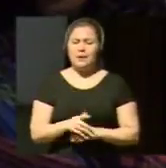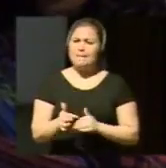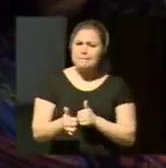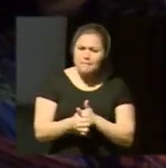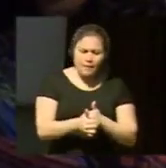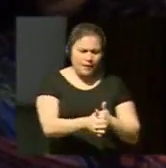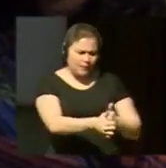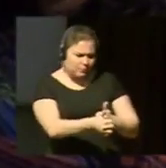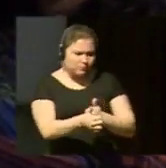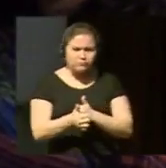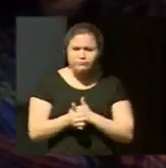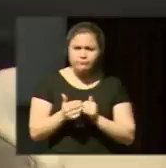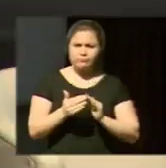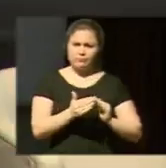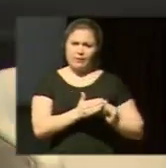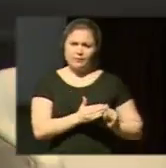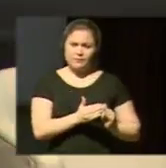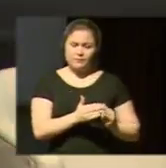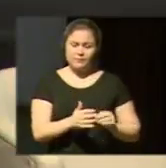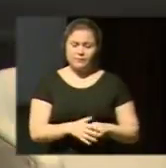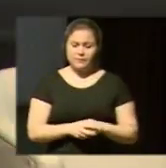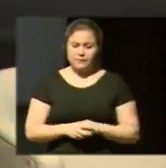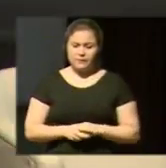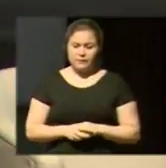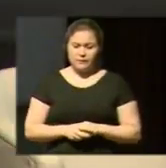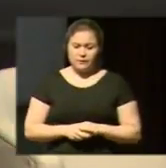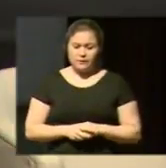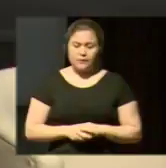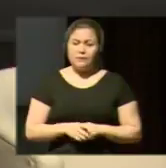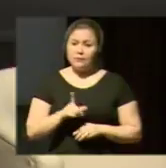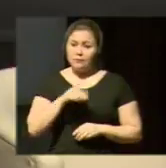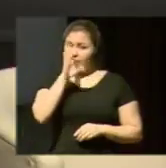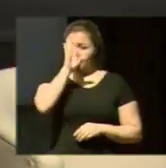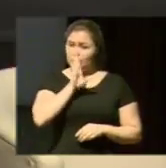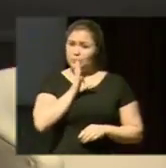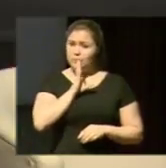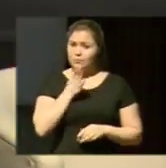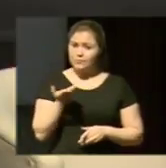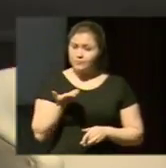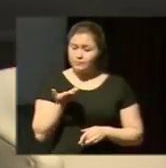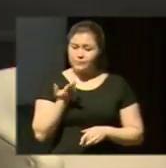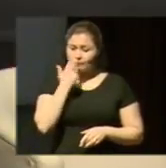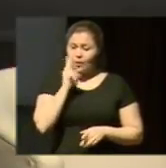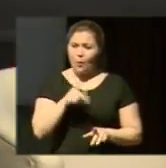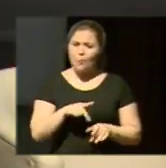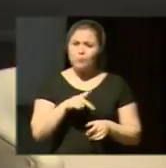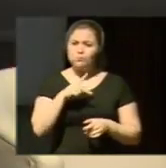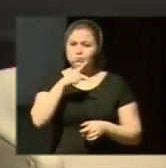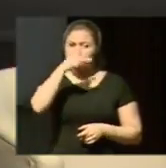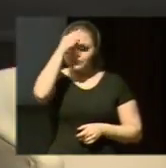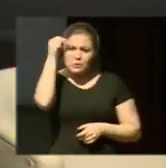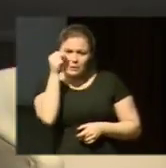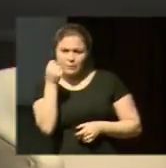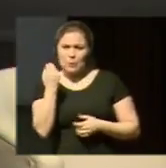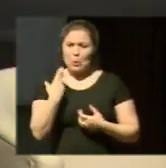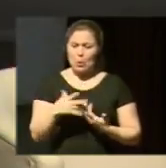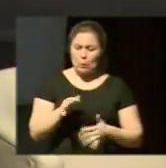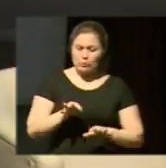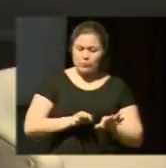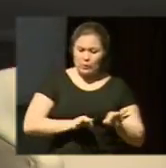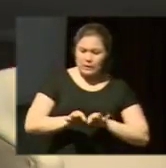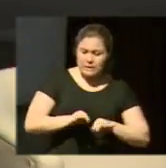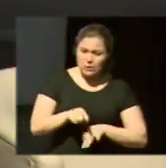Perto da sua moradia e gratuitamente. Ou seja, o município ou o